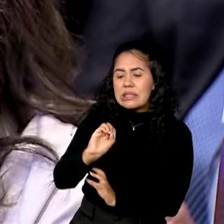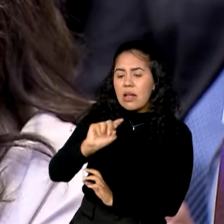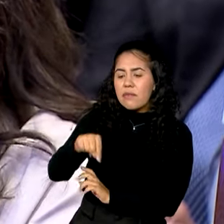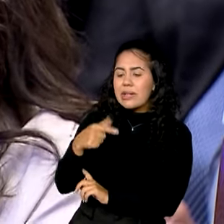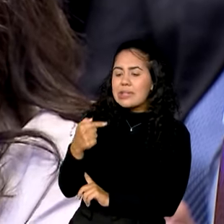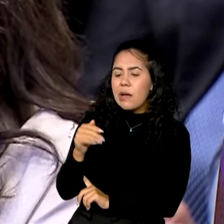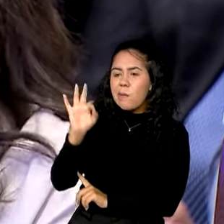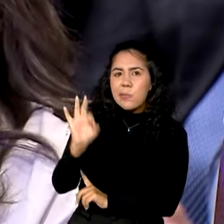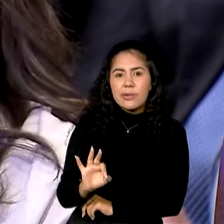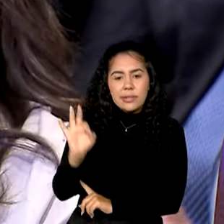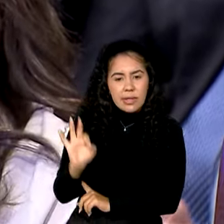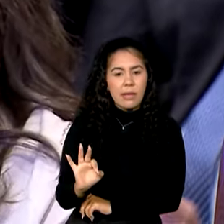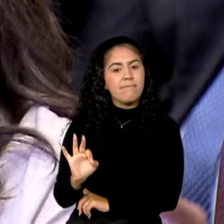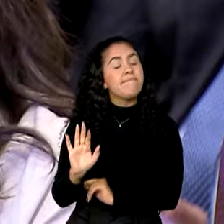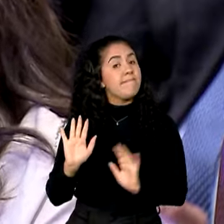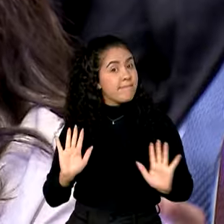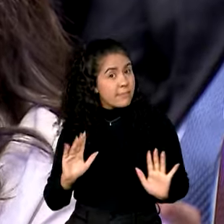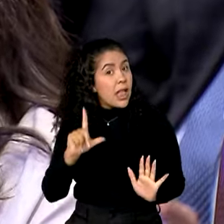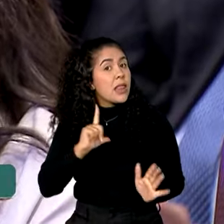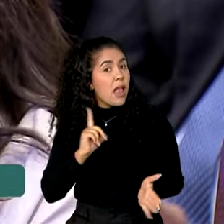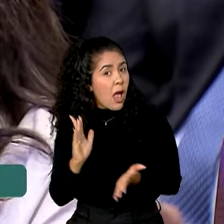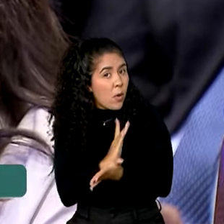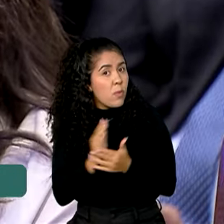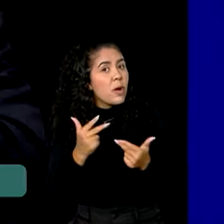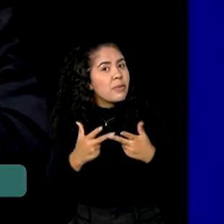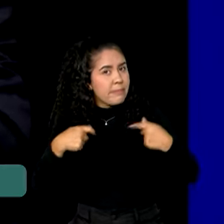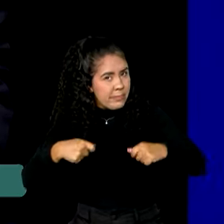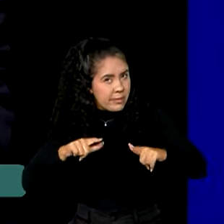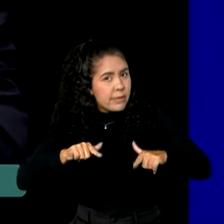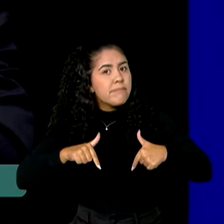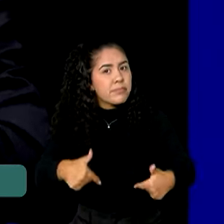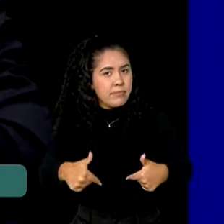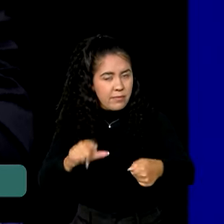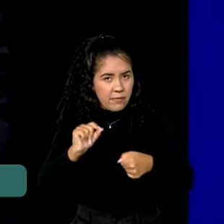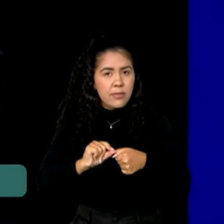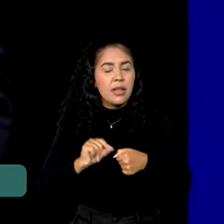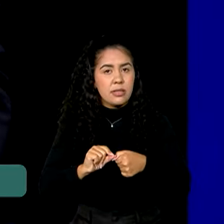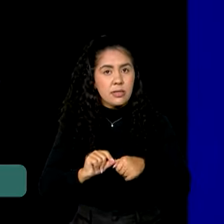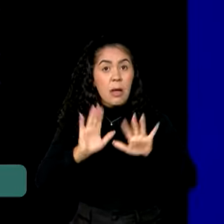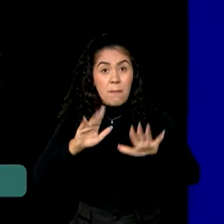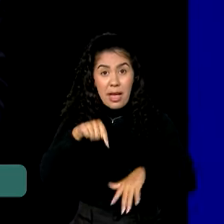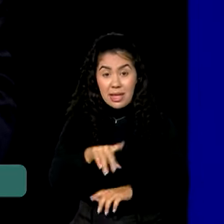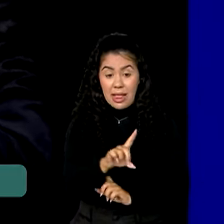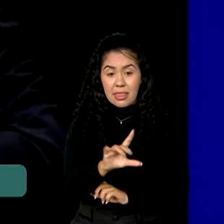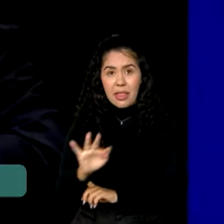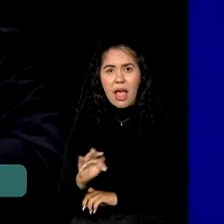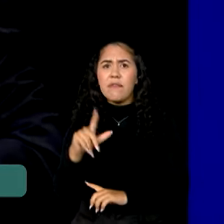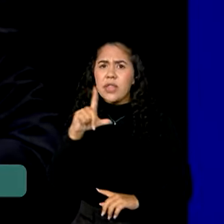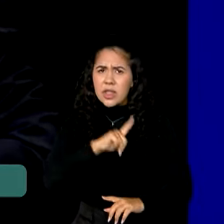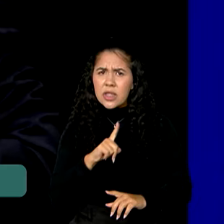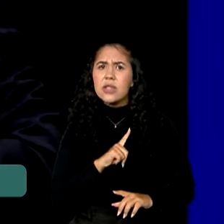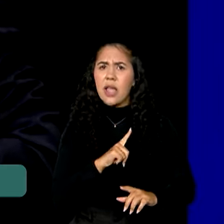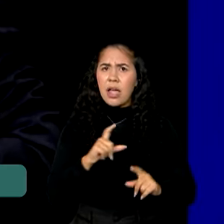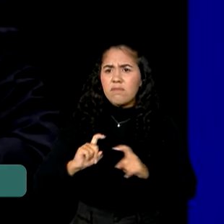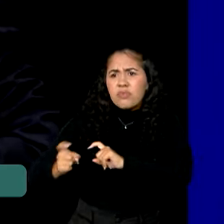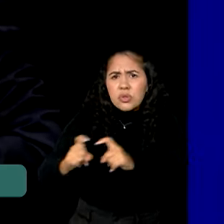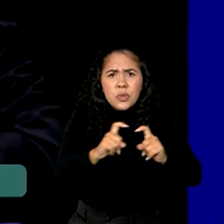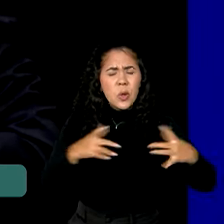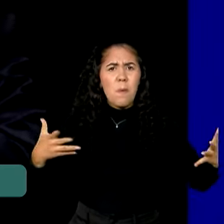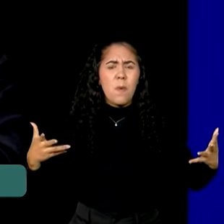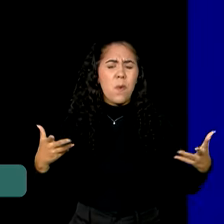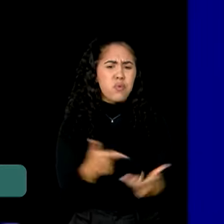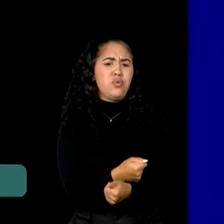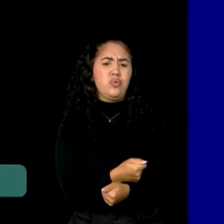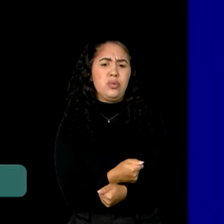0,7%. Tem alguma coisa a ser feita. Porque o Distrito Federal tem uma logística extraordinária.